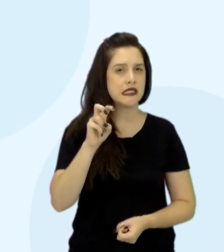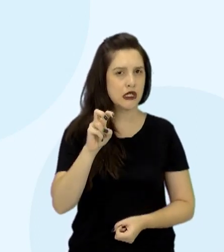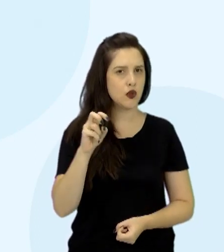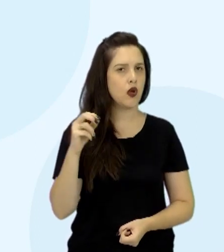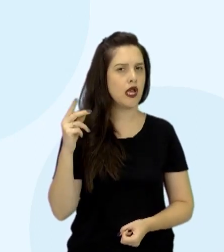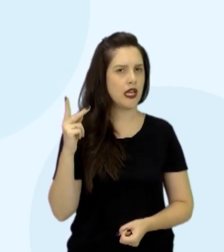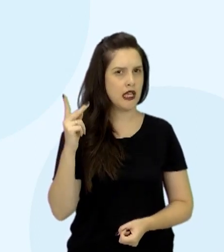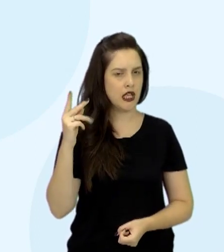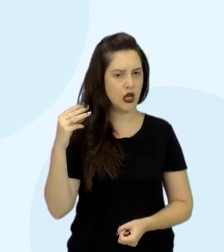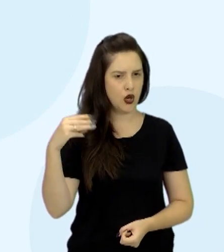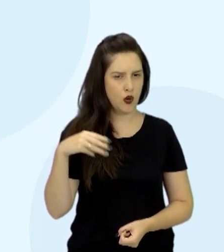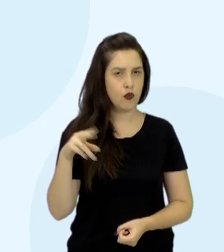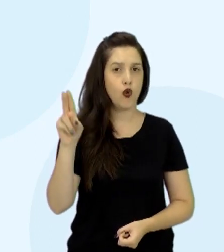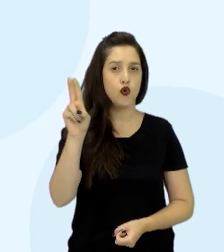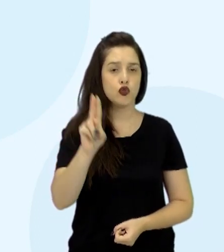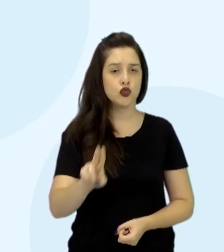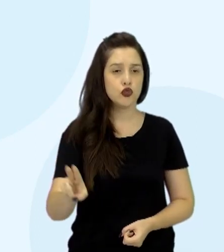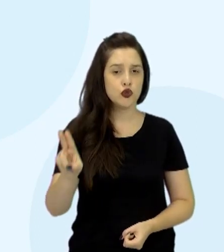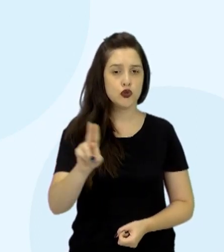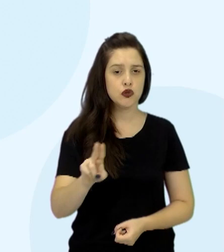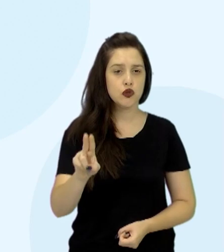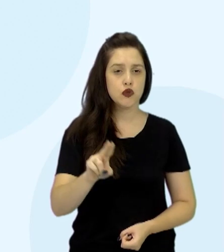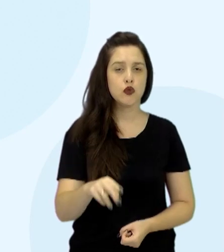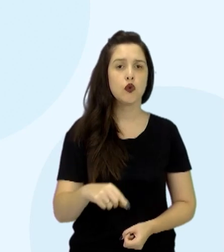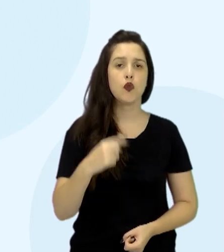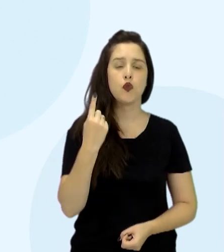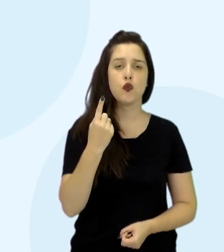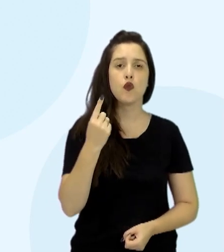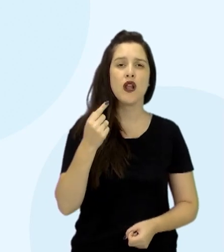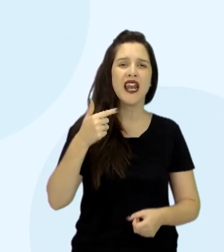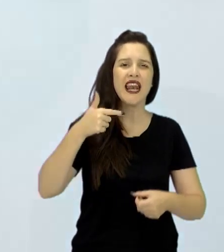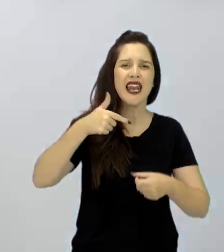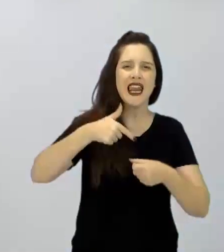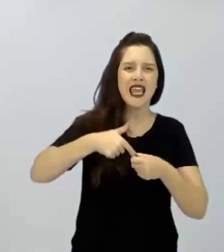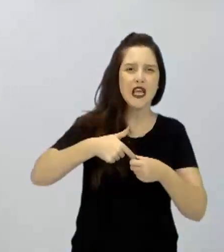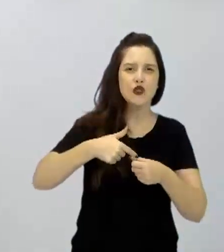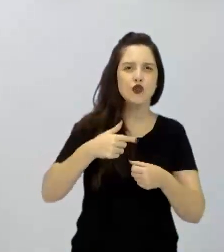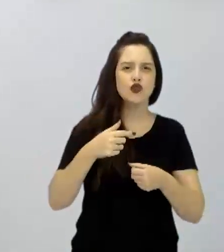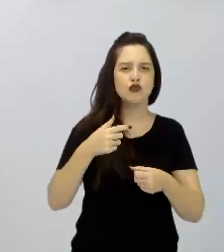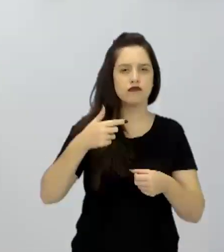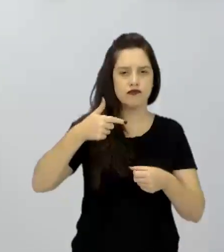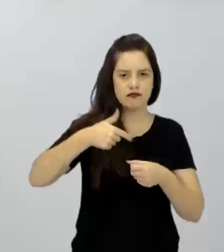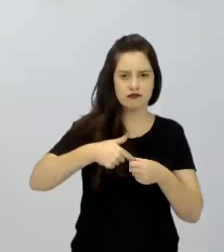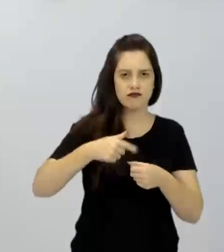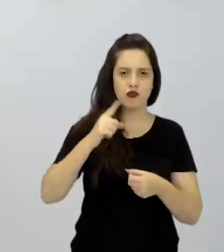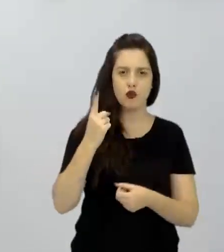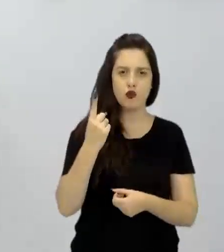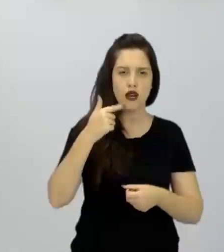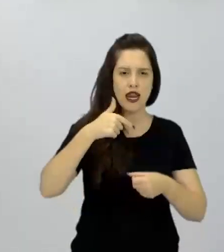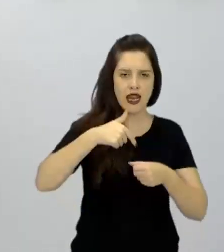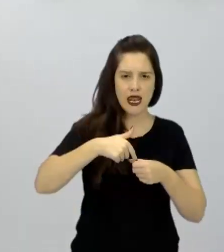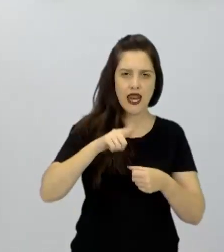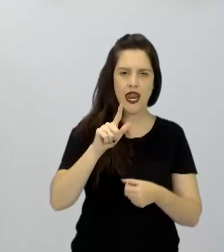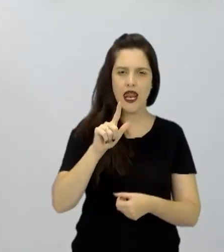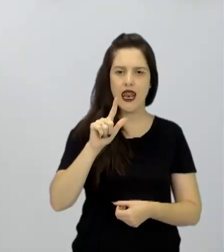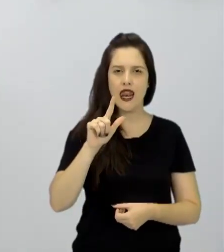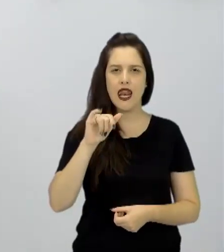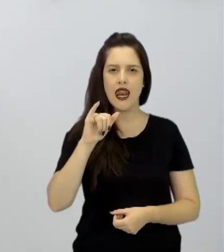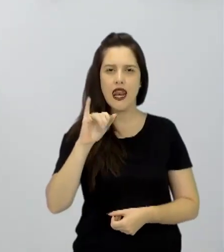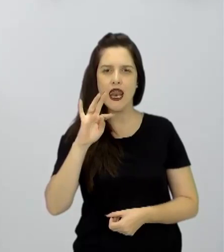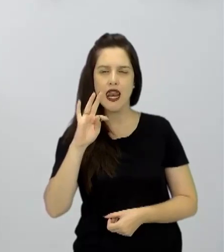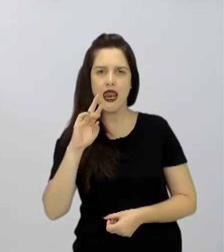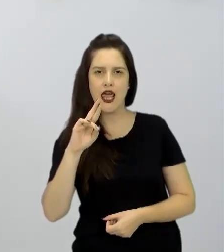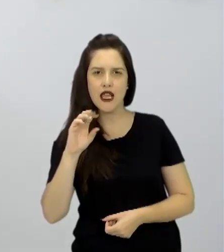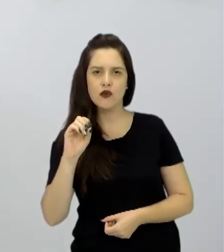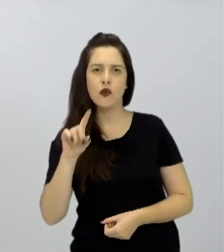quilômetros utilizando 1 litro de combustível. Ou seja, eu estou vendo o consumo que esse carro